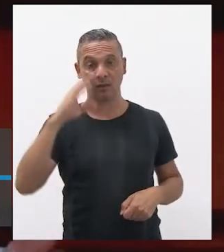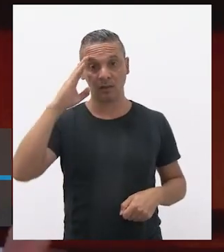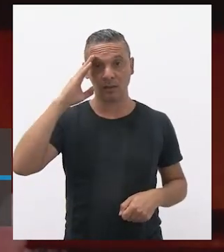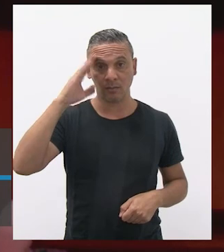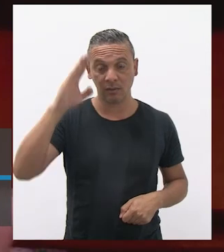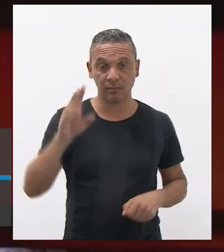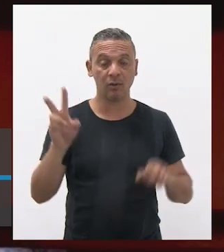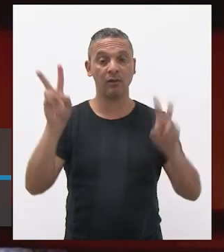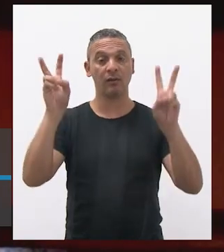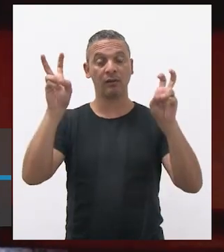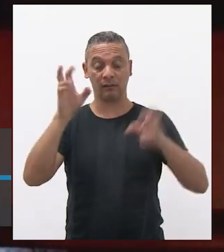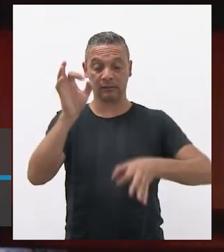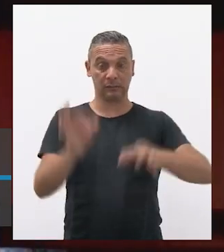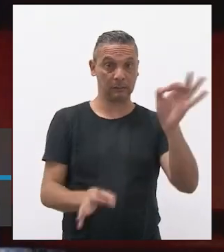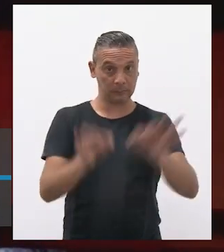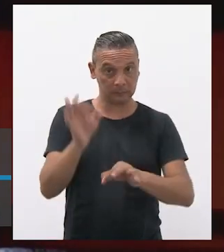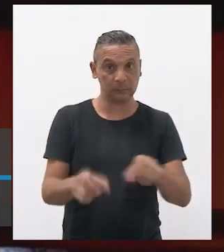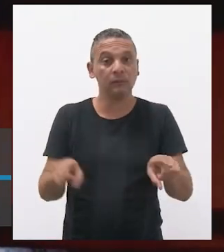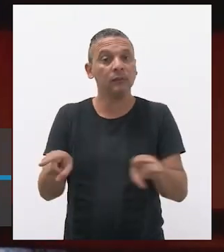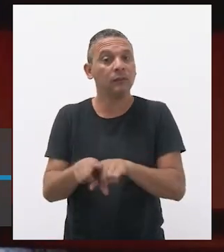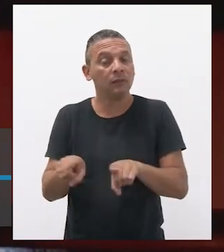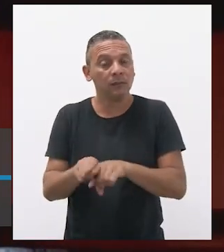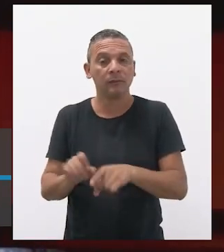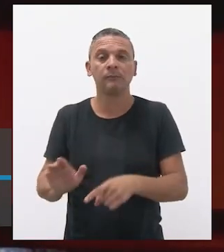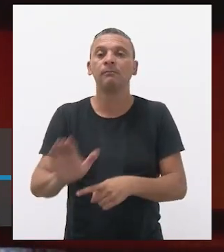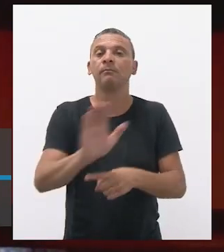o autor das agressões, né,